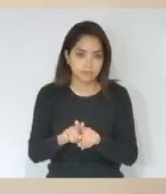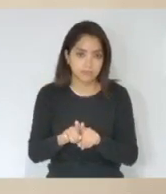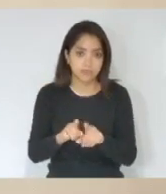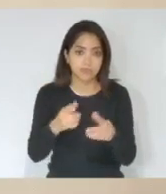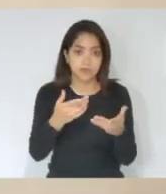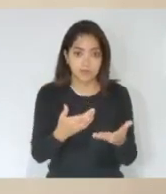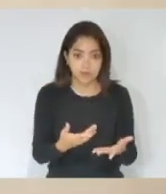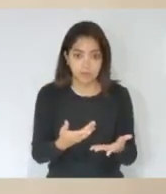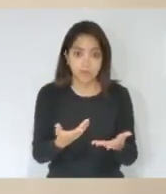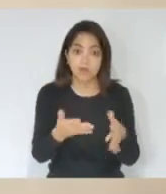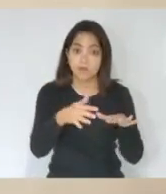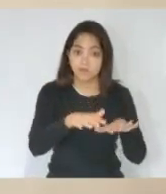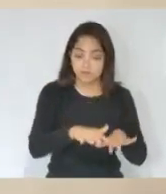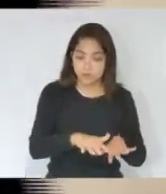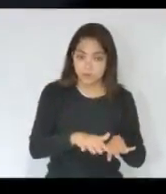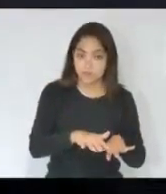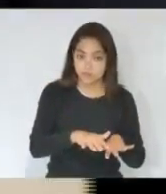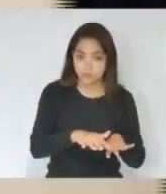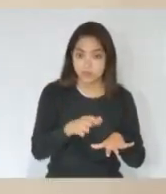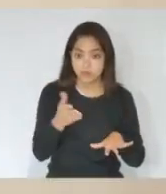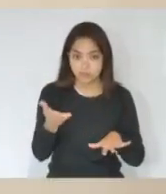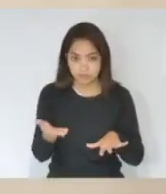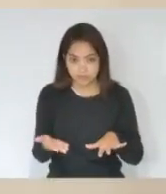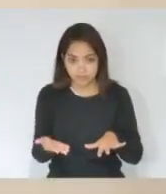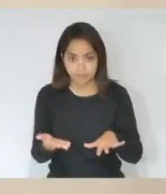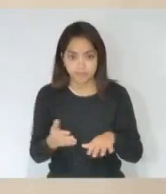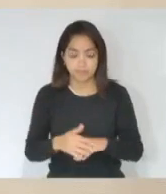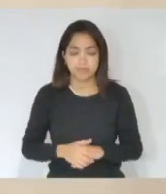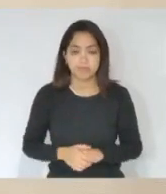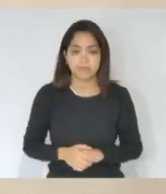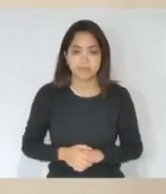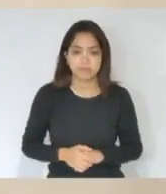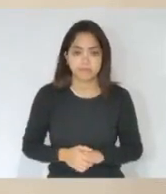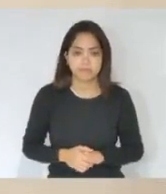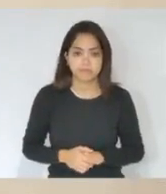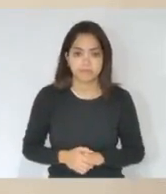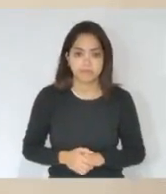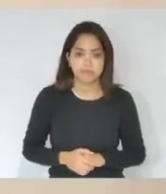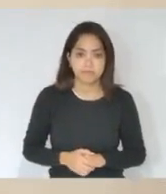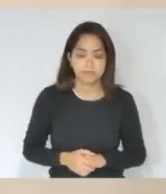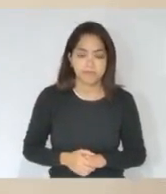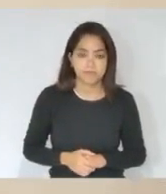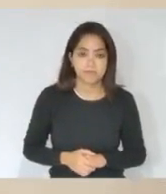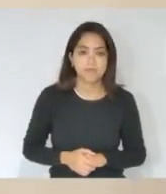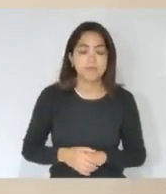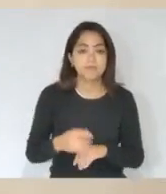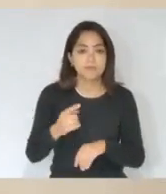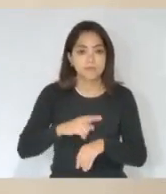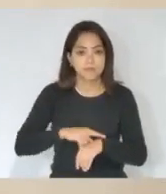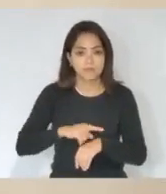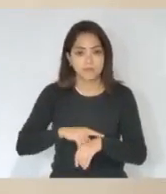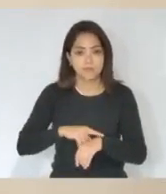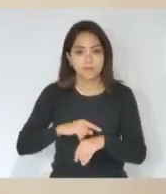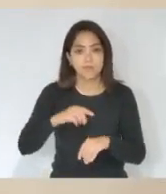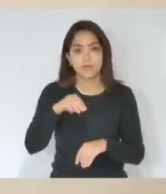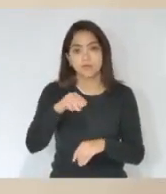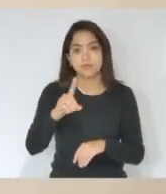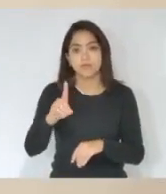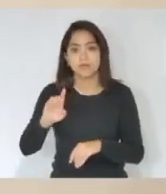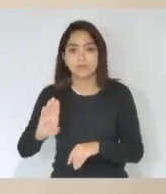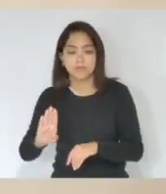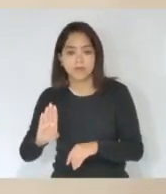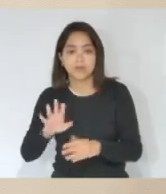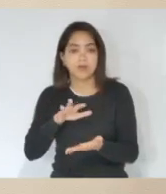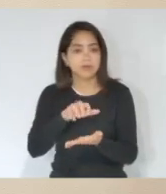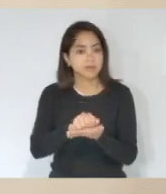de inclusão e a Assembleia agindo de forma plural. Segundo horário é destinado ao MDB, não há oradores